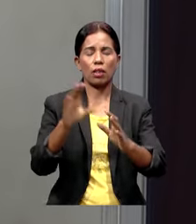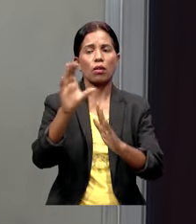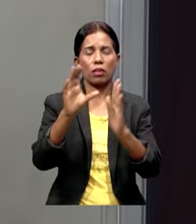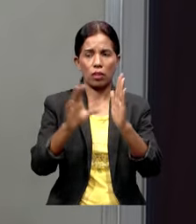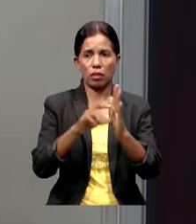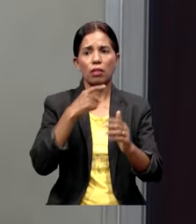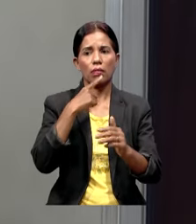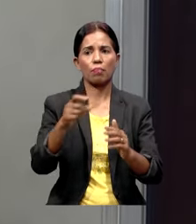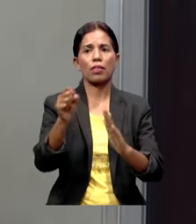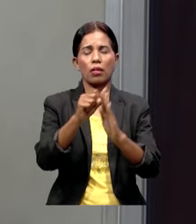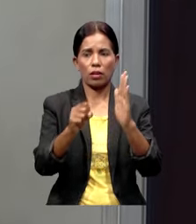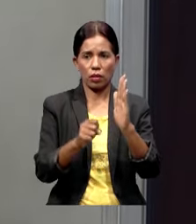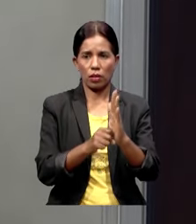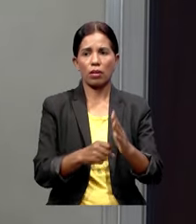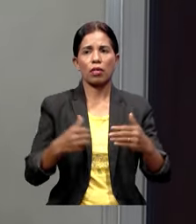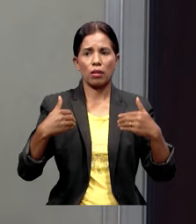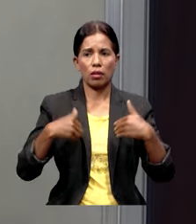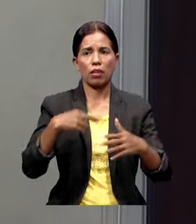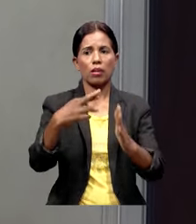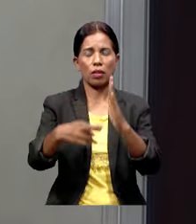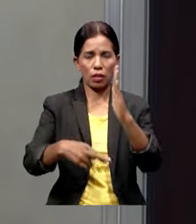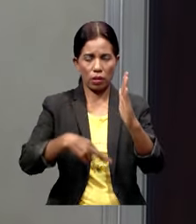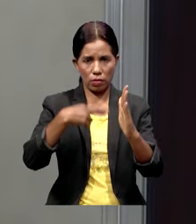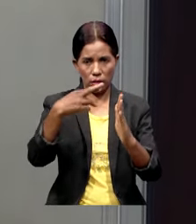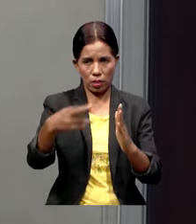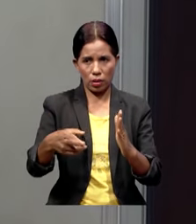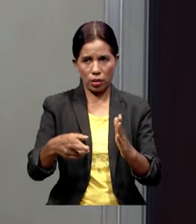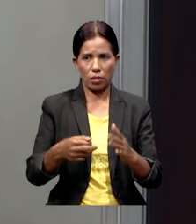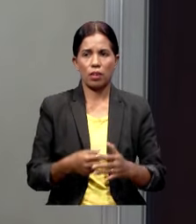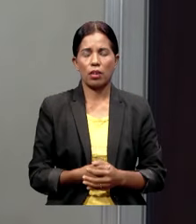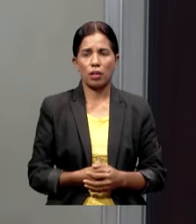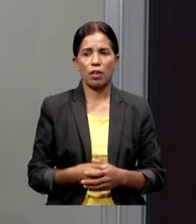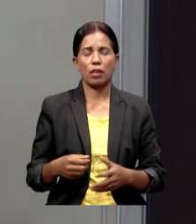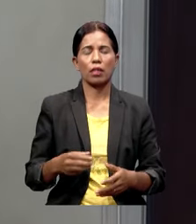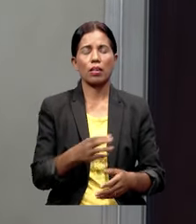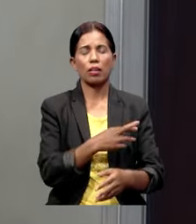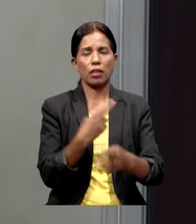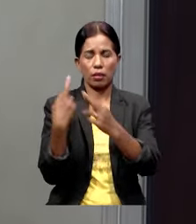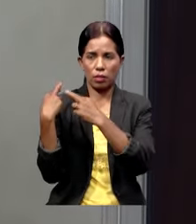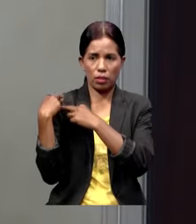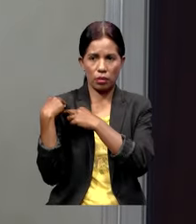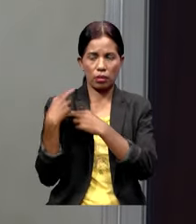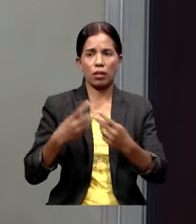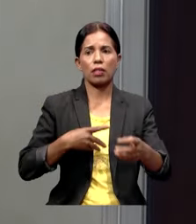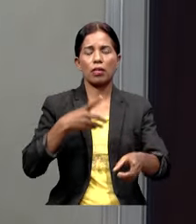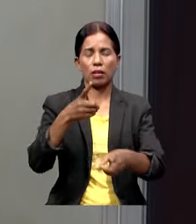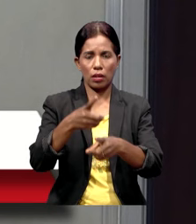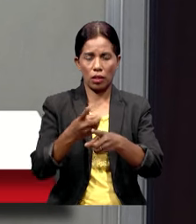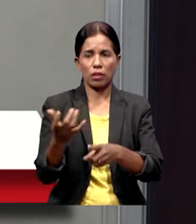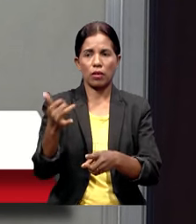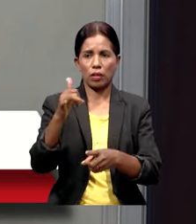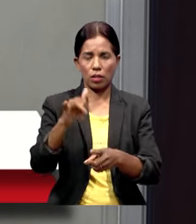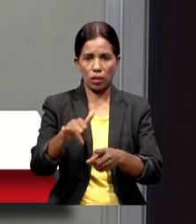O estatuto é em vigor, ele é regular. Deveres no direito sira